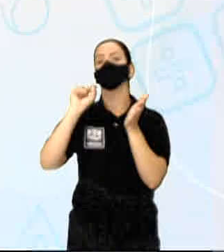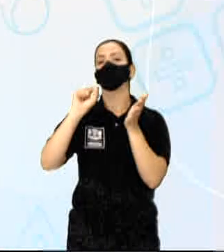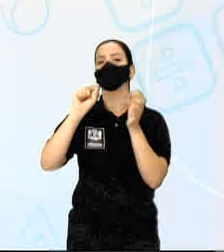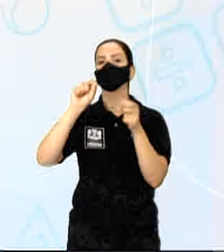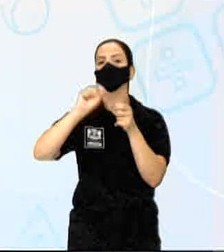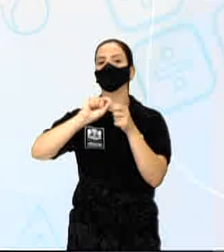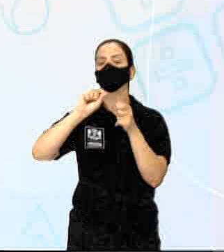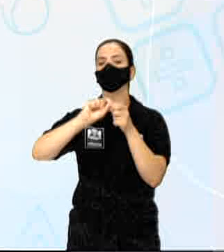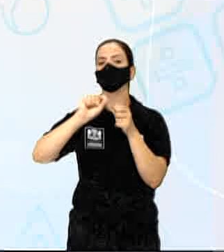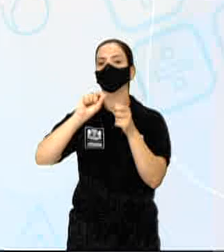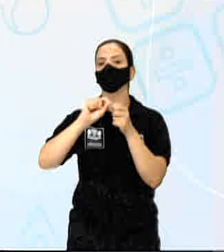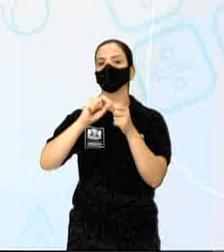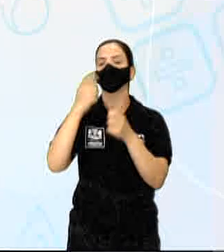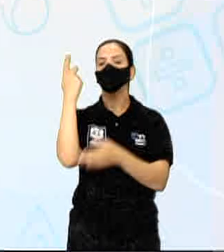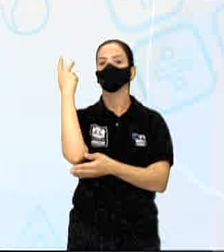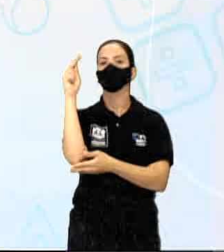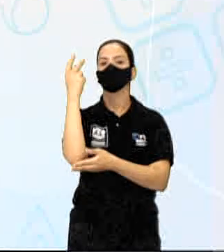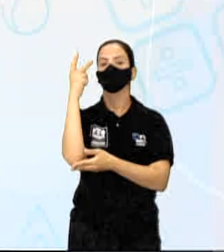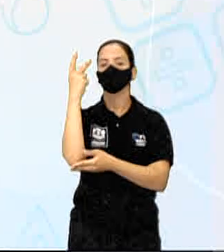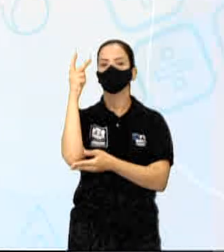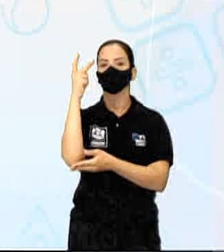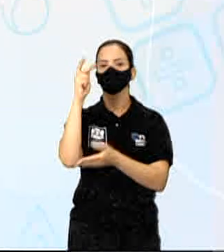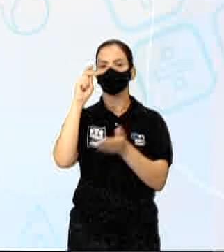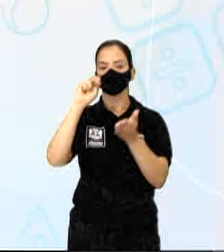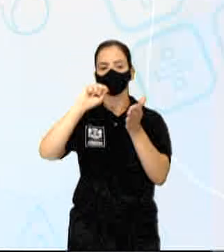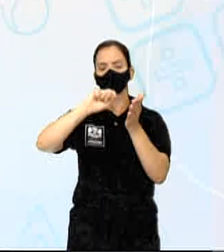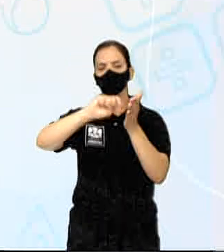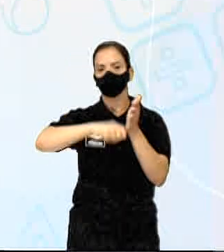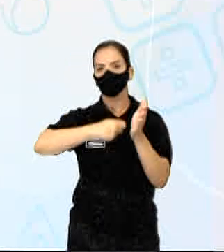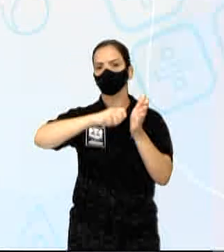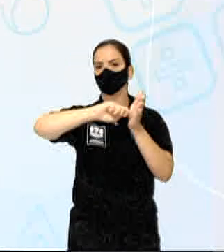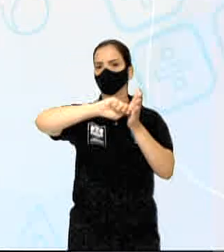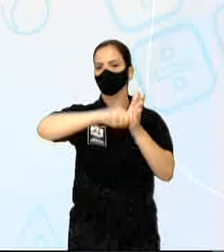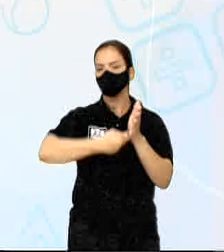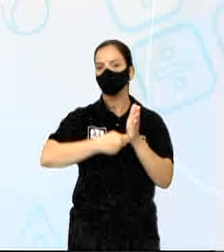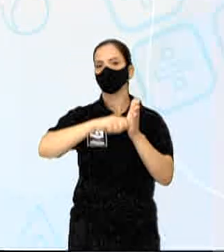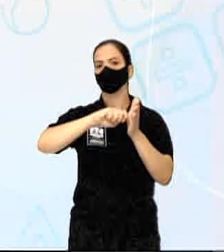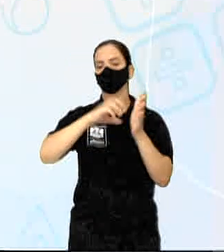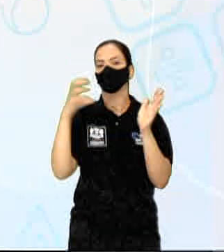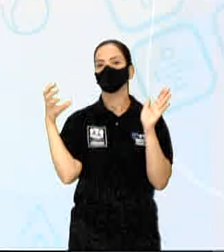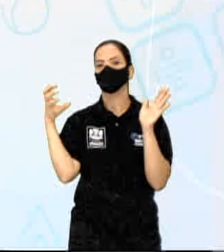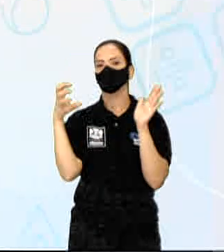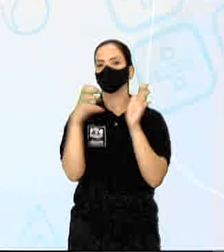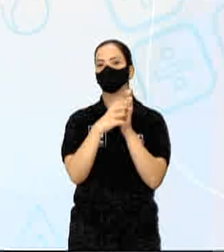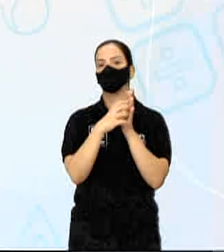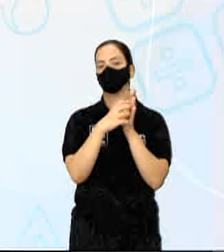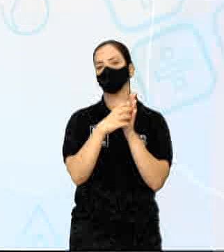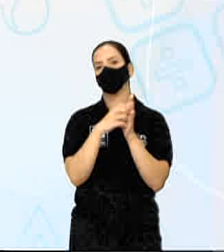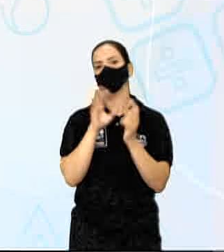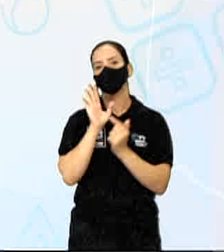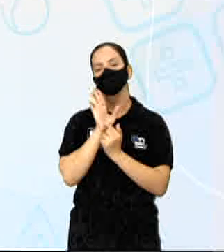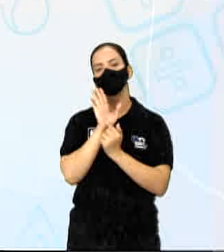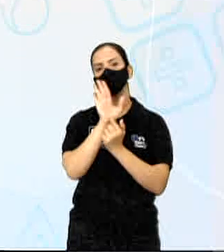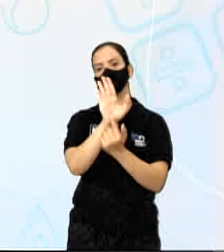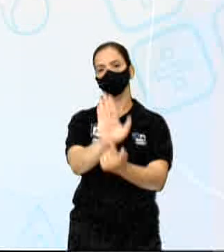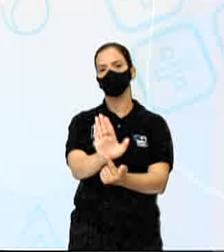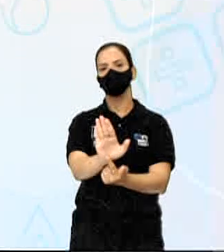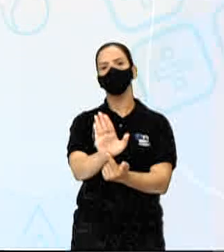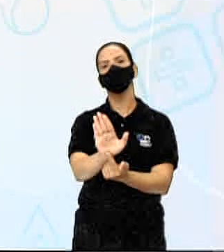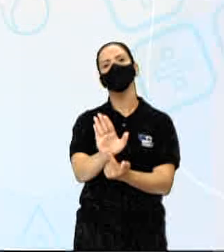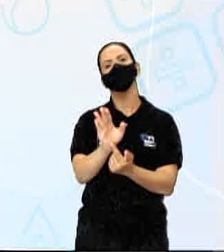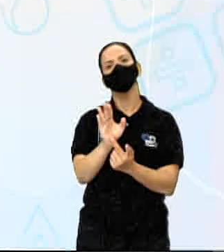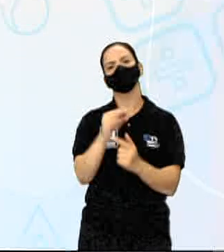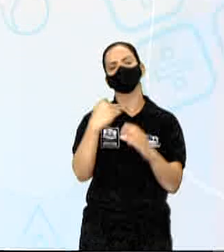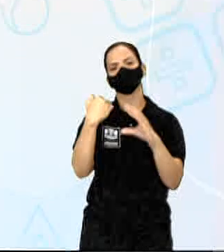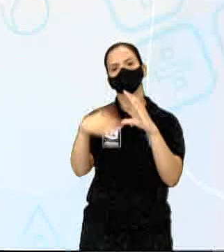um pedaço ali de bambu, eles iam criando signos, símbolos que representavam ali vários tipos de mensagens